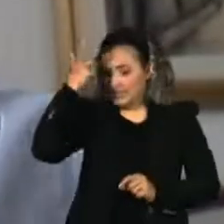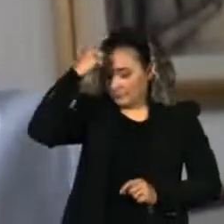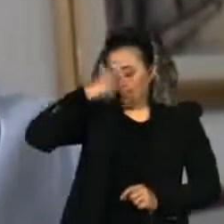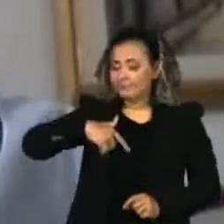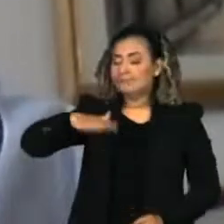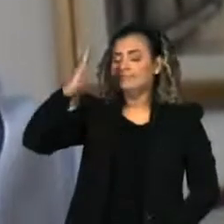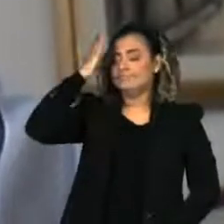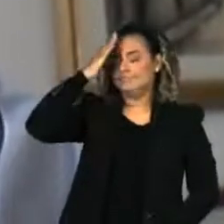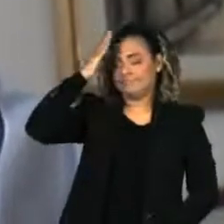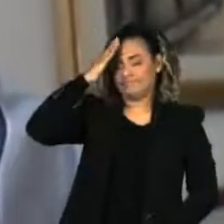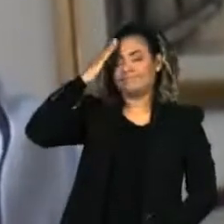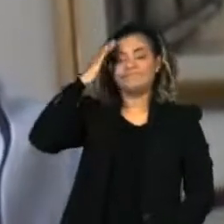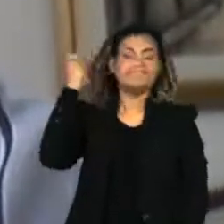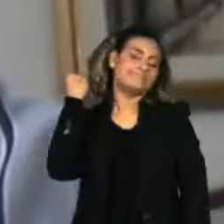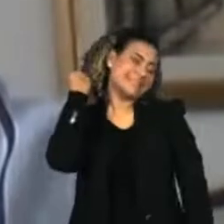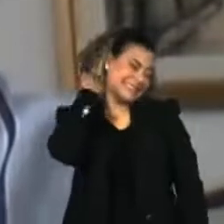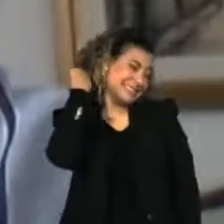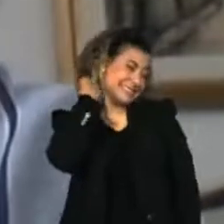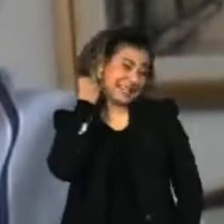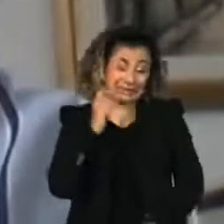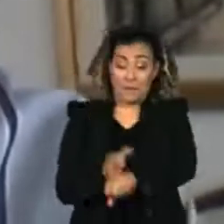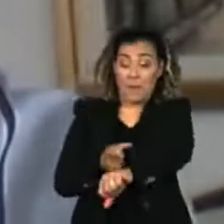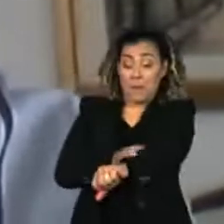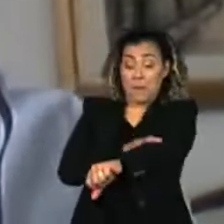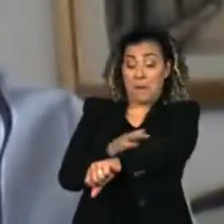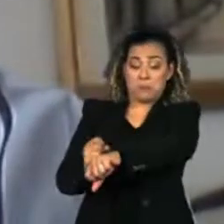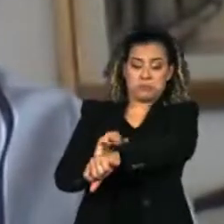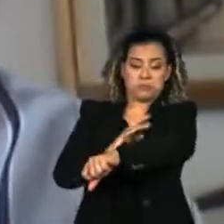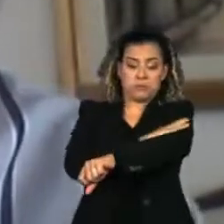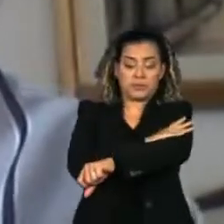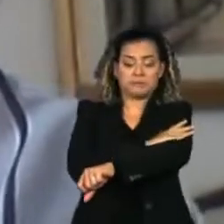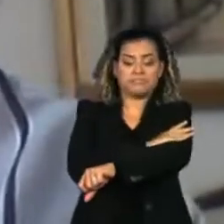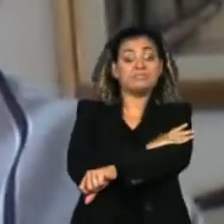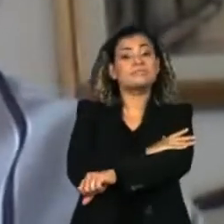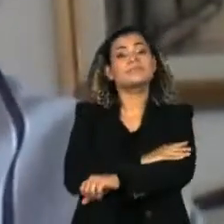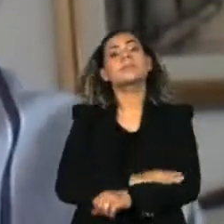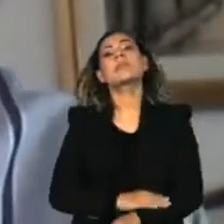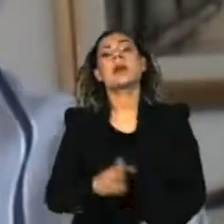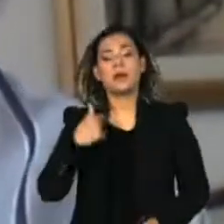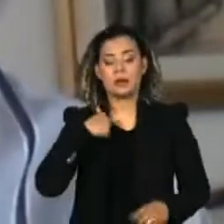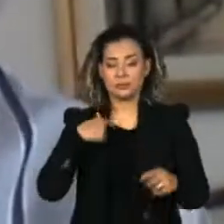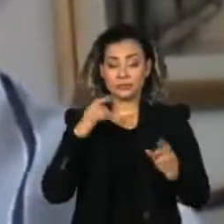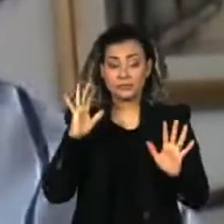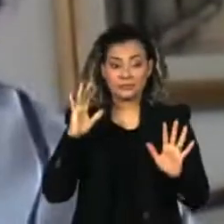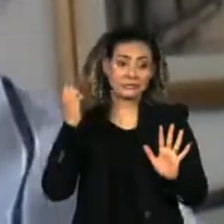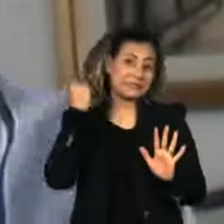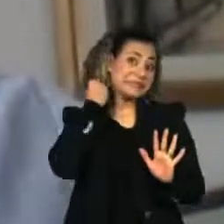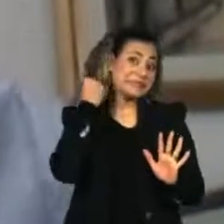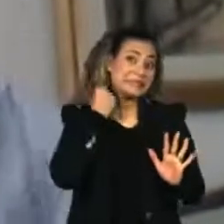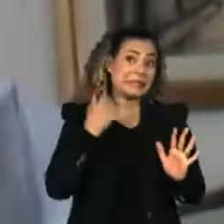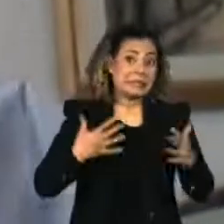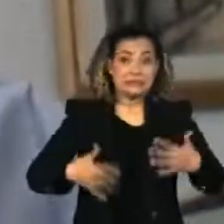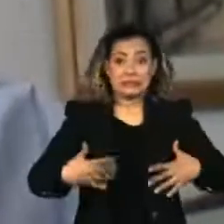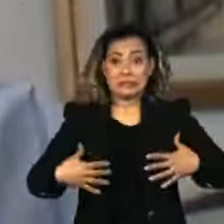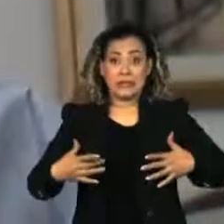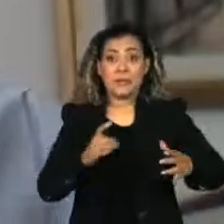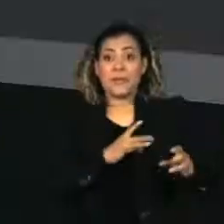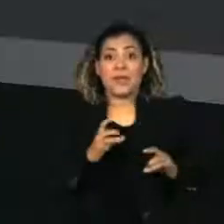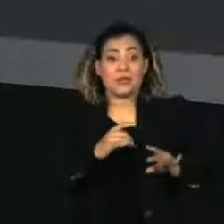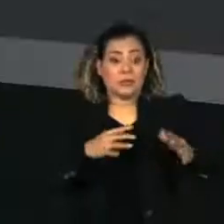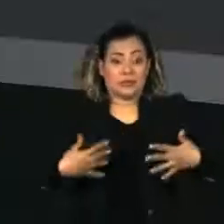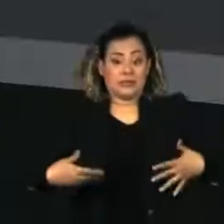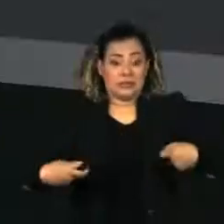sabe que o estresse desencadeia, então ela vai ficar estressada com medo de ficar